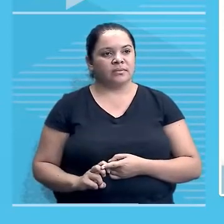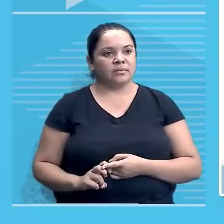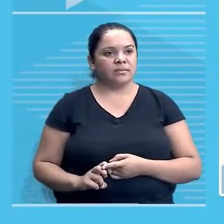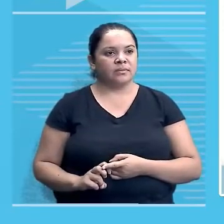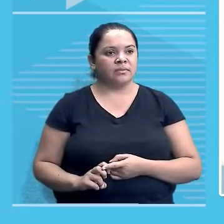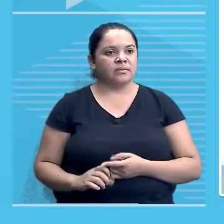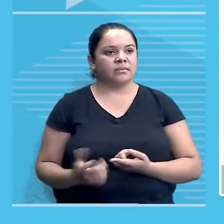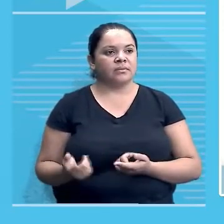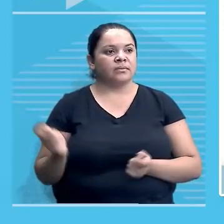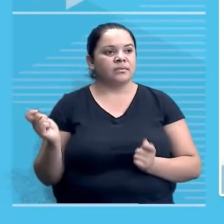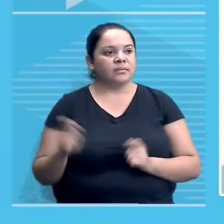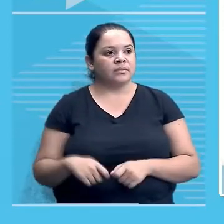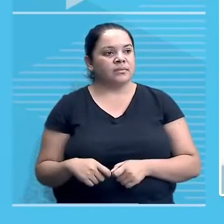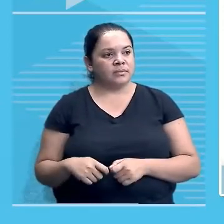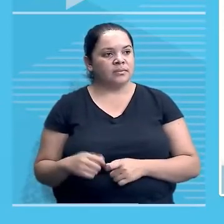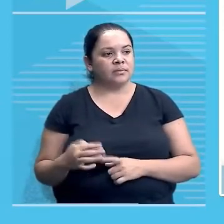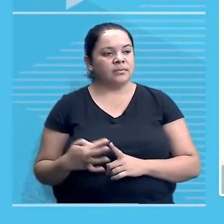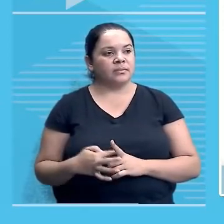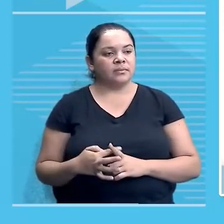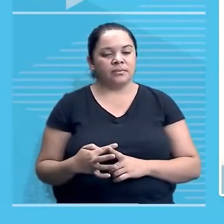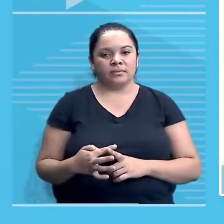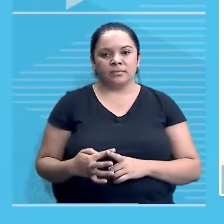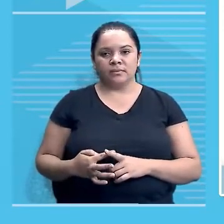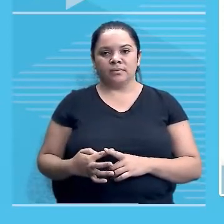Então a capacidade térmica, galerinha,